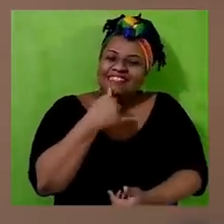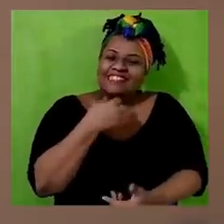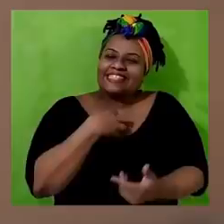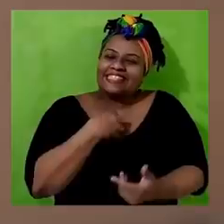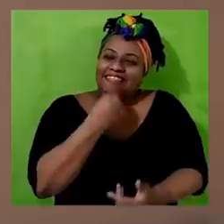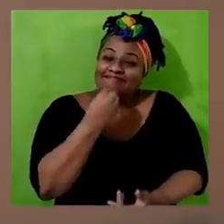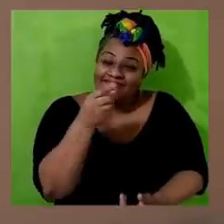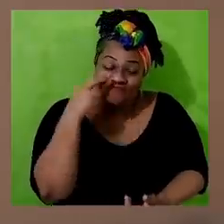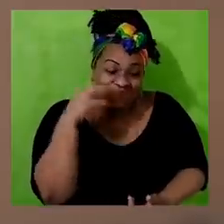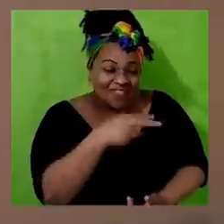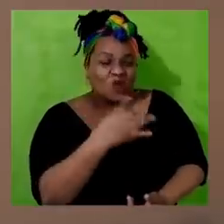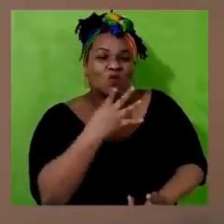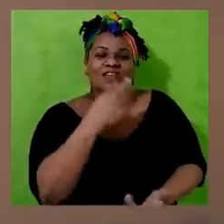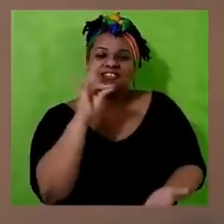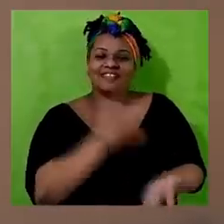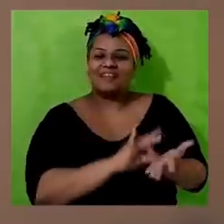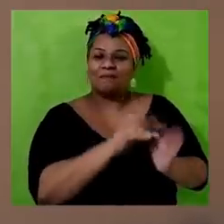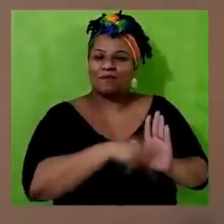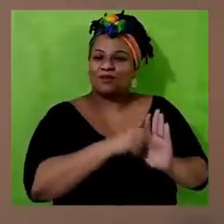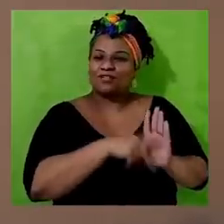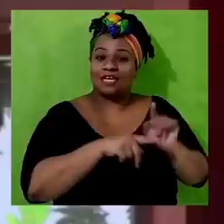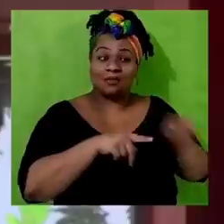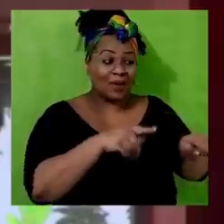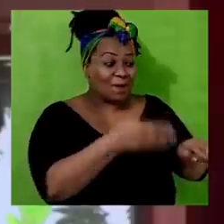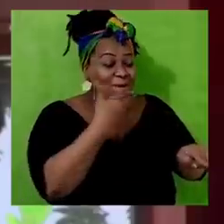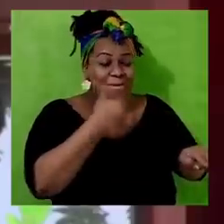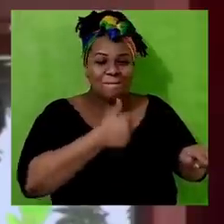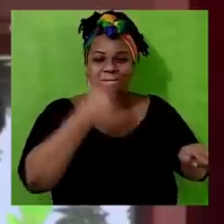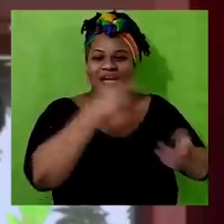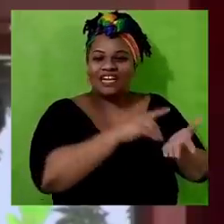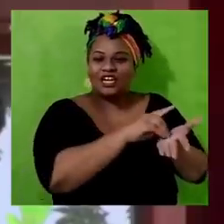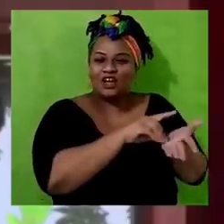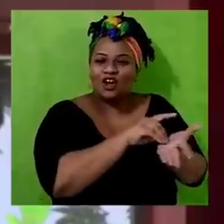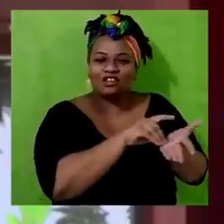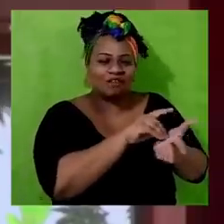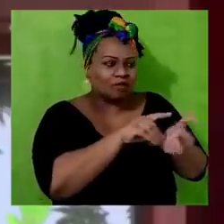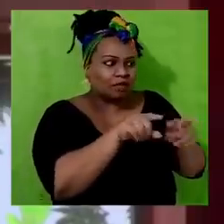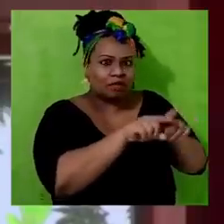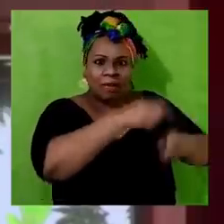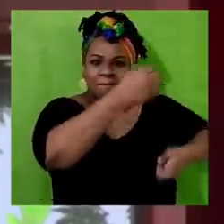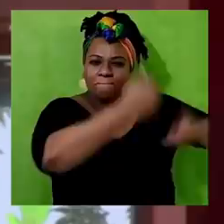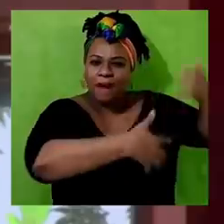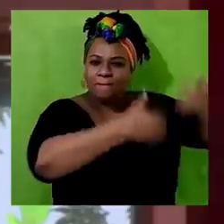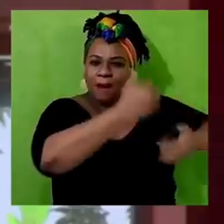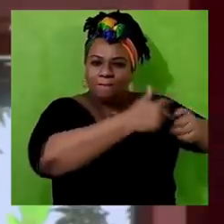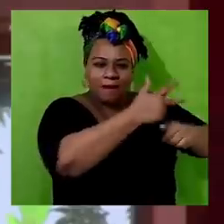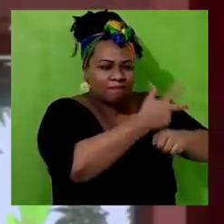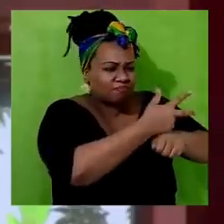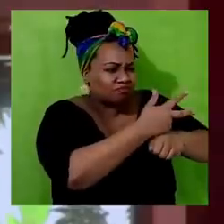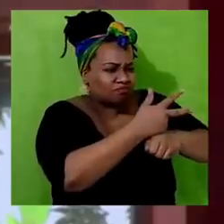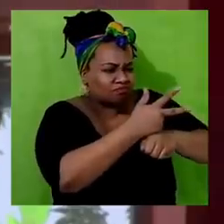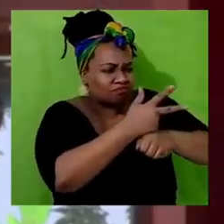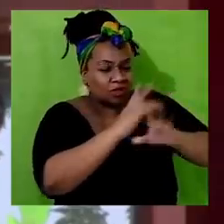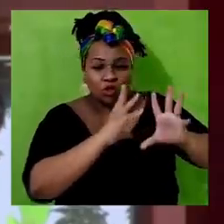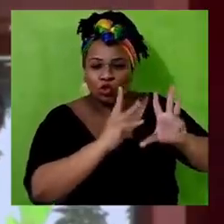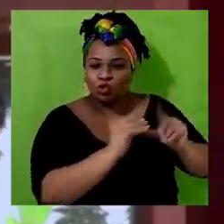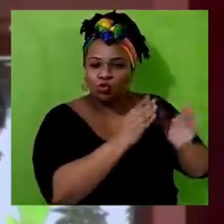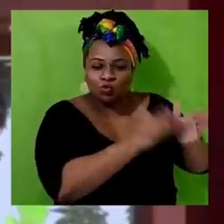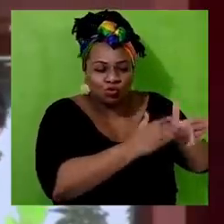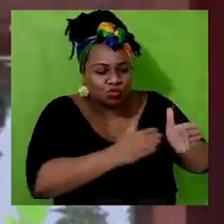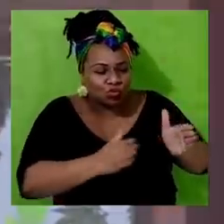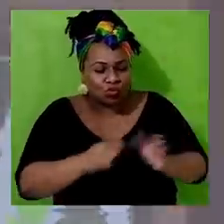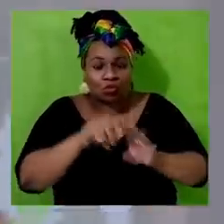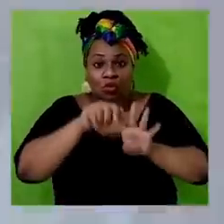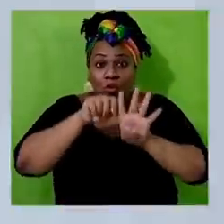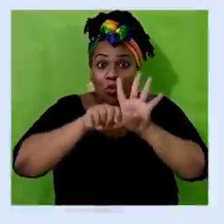que vocês não conheceram o projeto de verdade, porque seria o melhor DVD, um DVD documentário. Todo o processo,